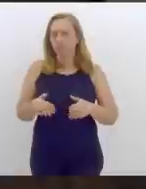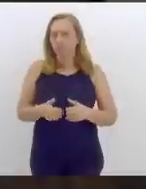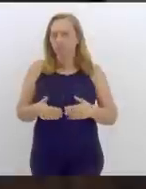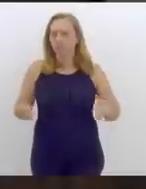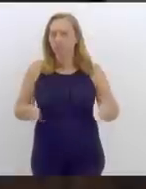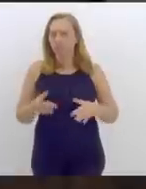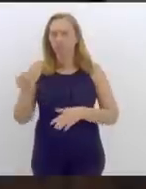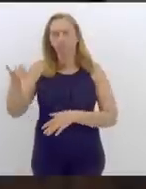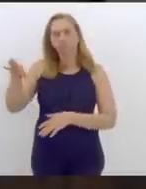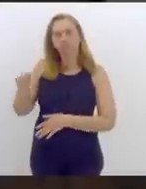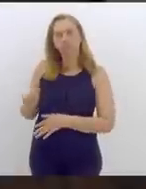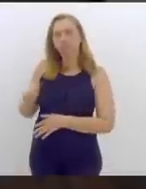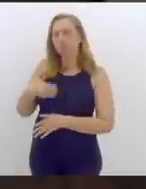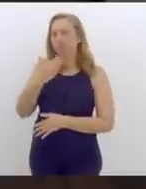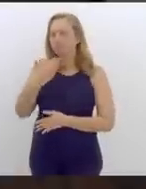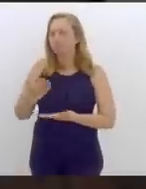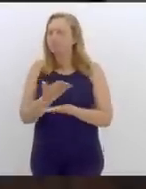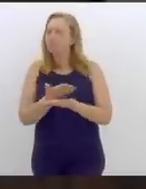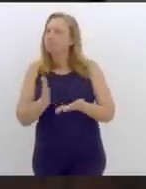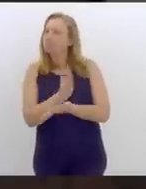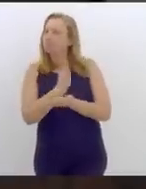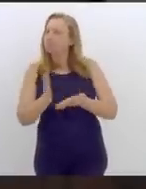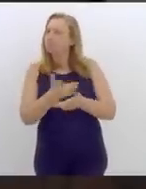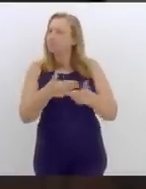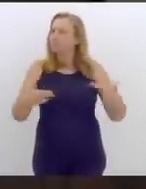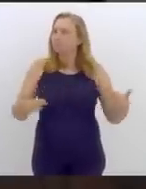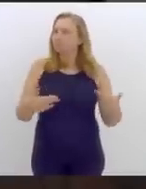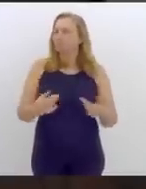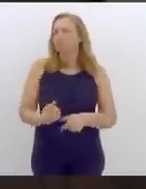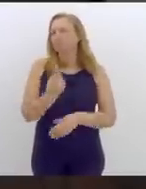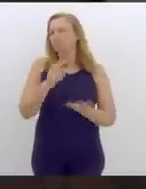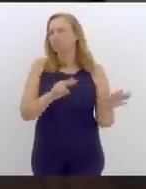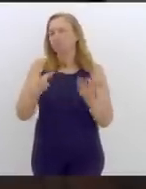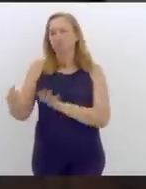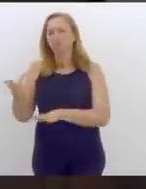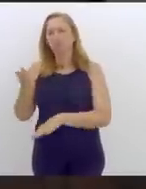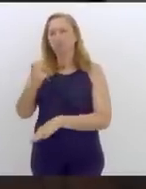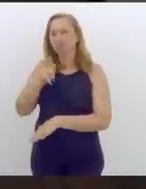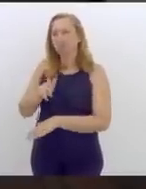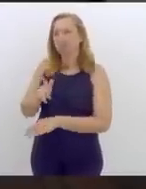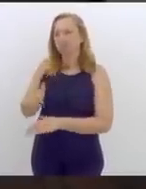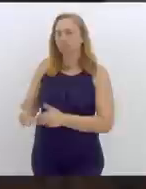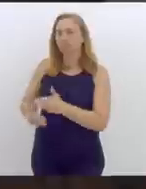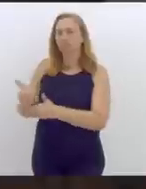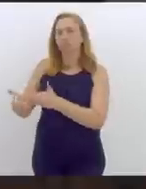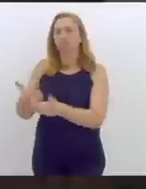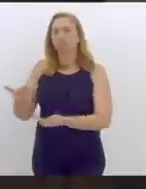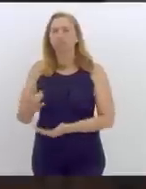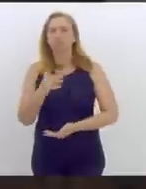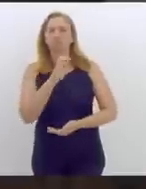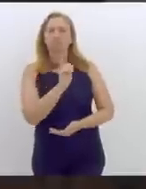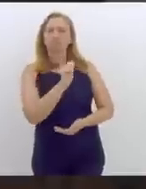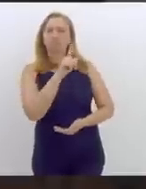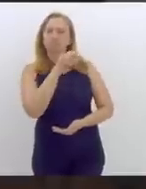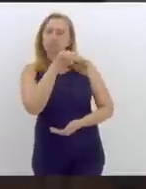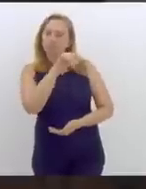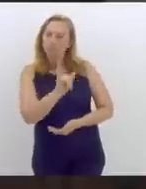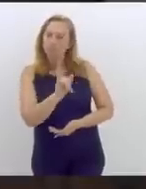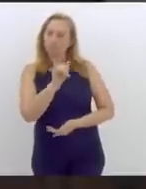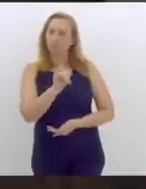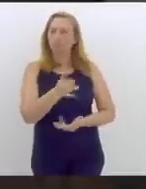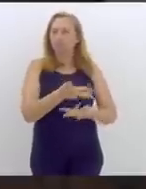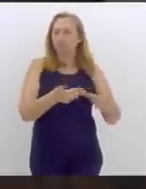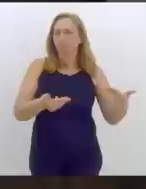pediu algumas coisas em uma semana conseguir andar bem Wallace quantas vezes nós tivemos lá no Comandante geral ele falou que